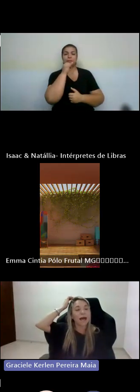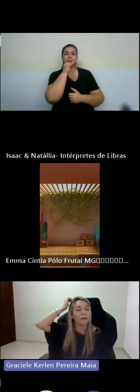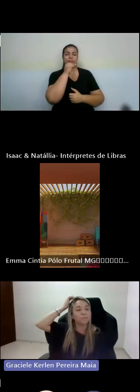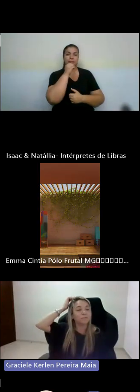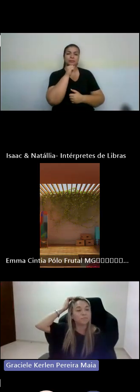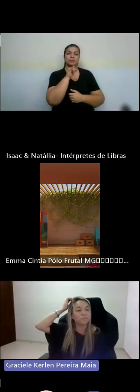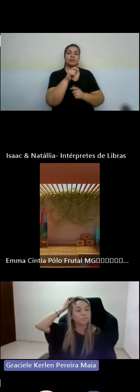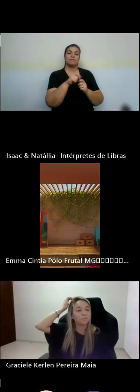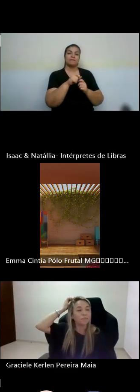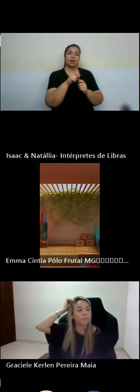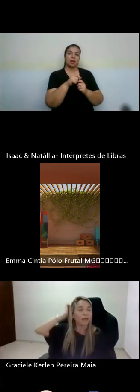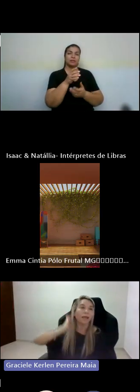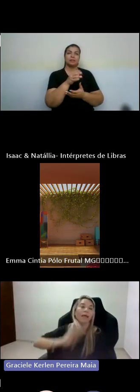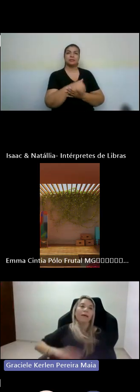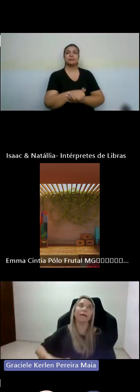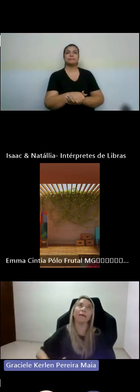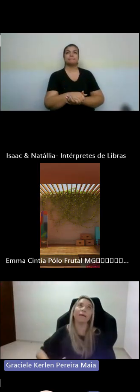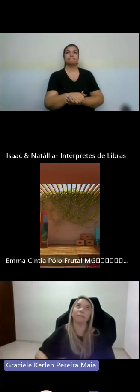assim,